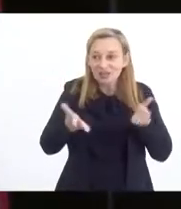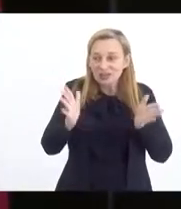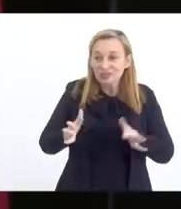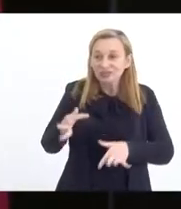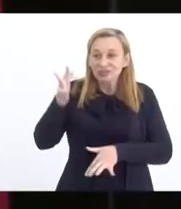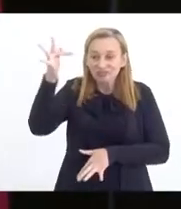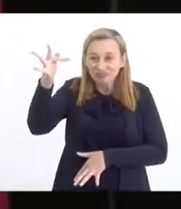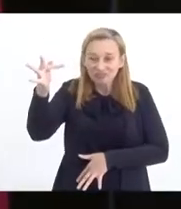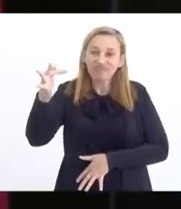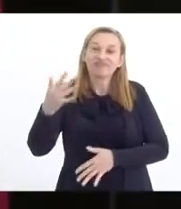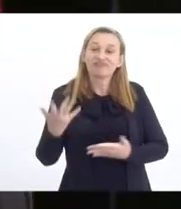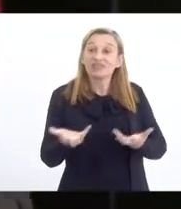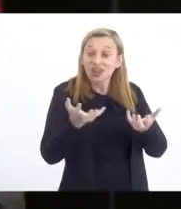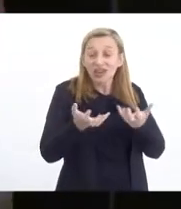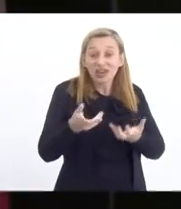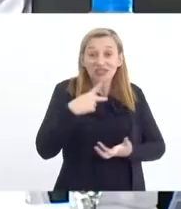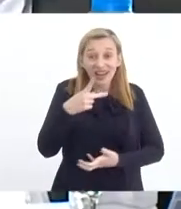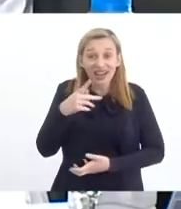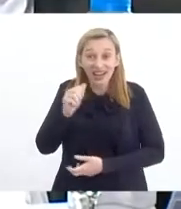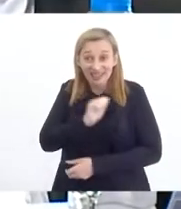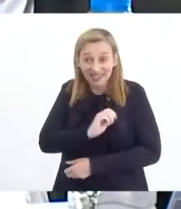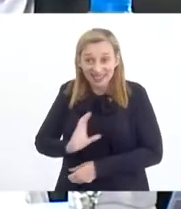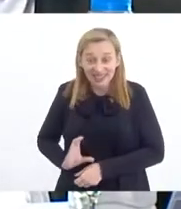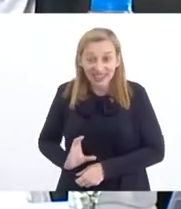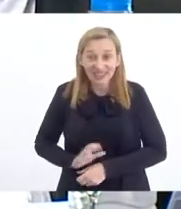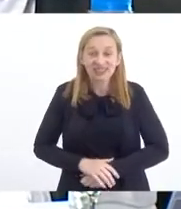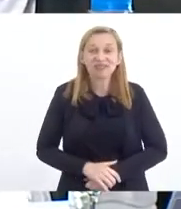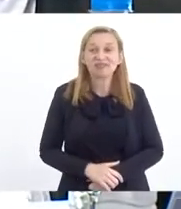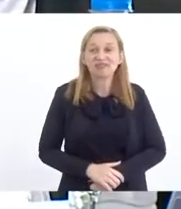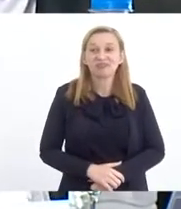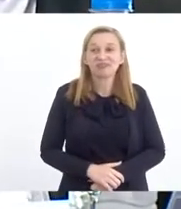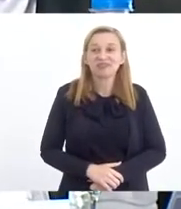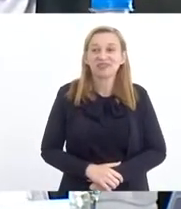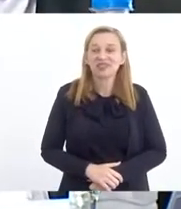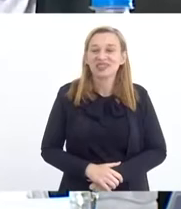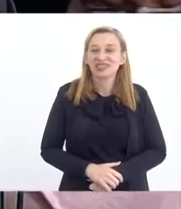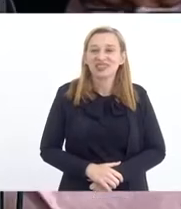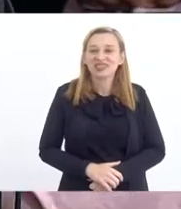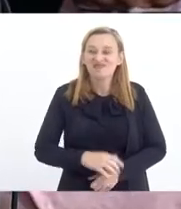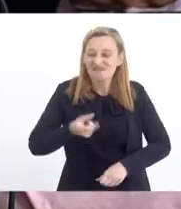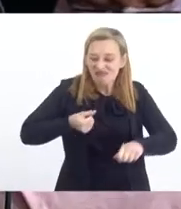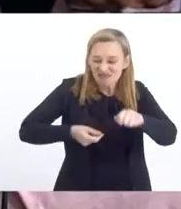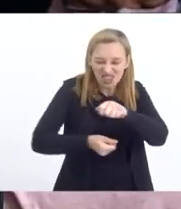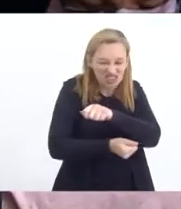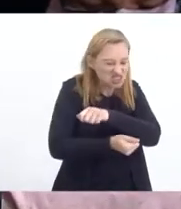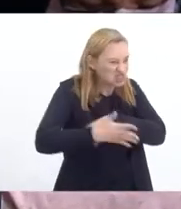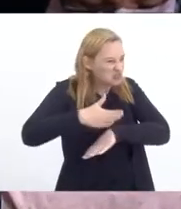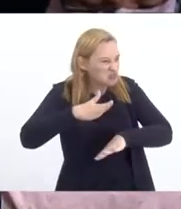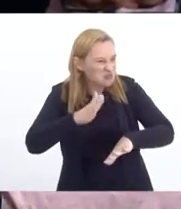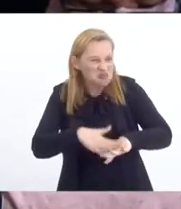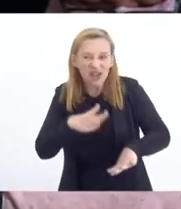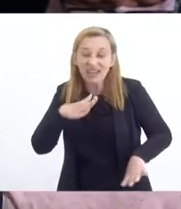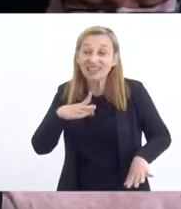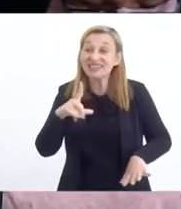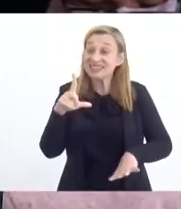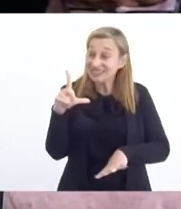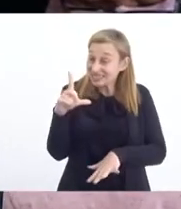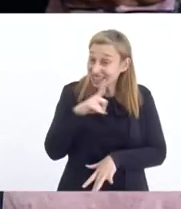energias renováveis. Mas quero dizer, André, que o maior investimento que a gente pode